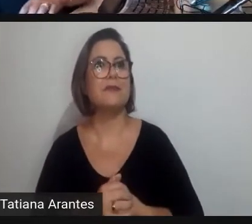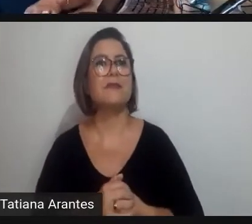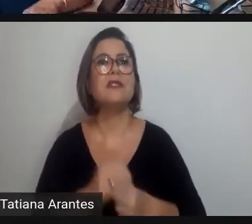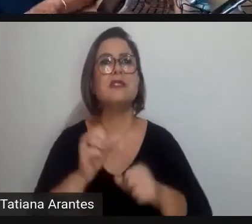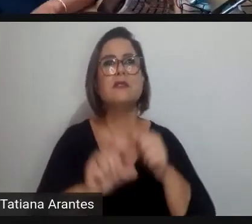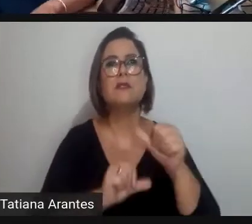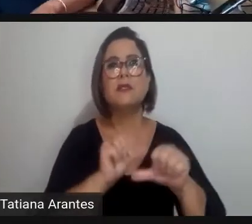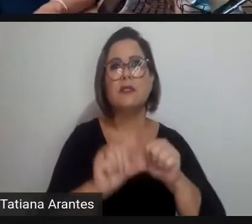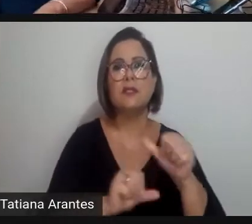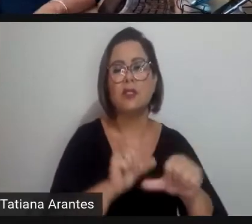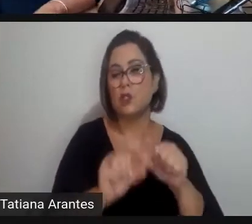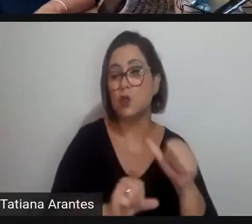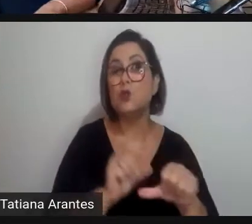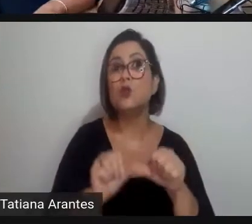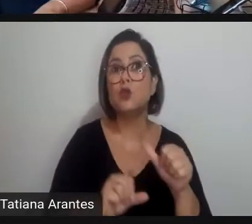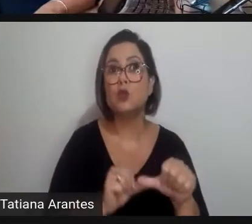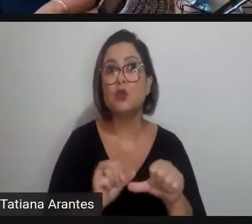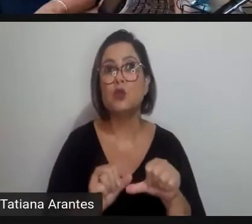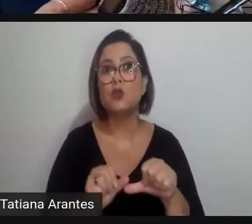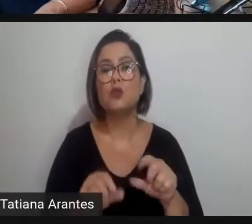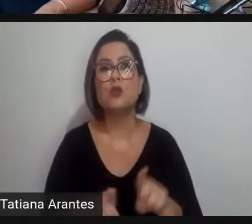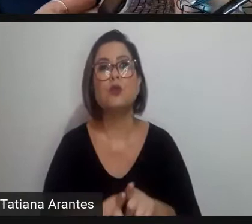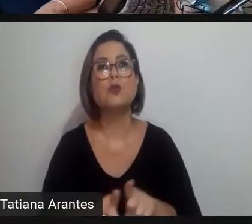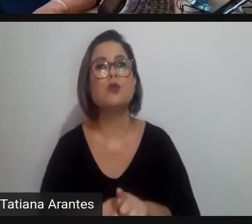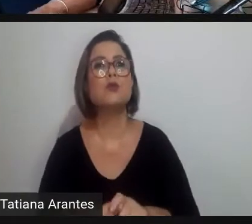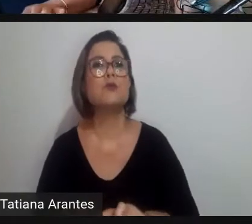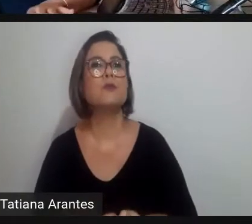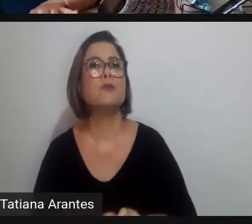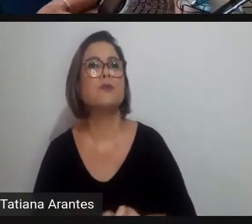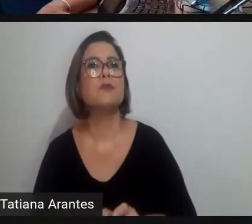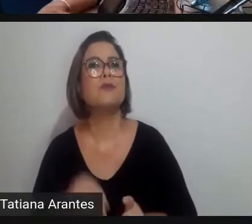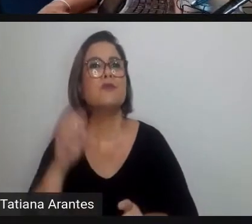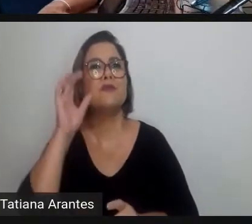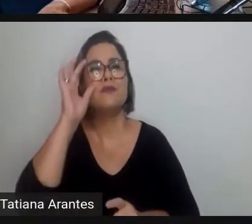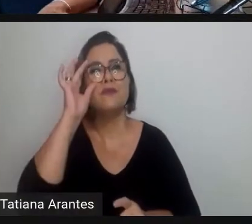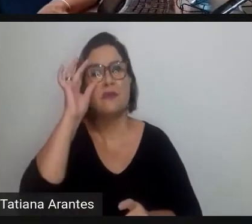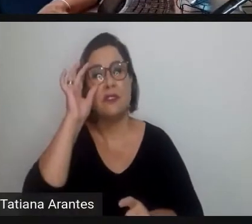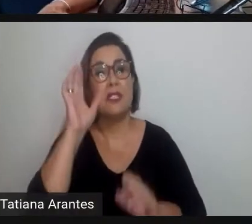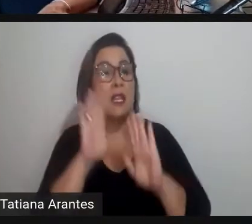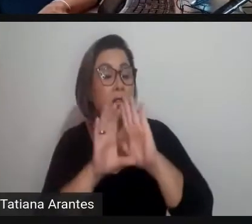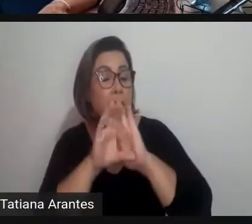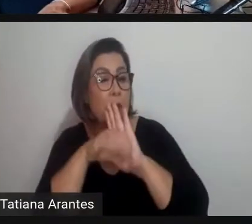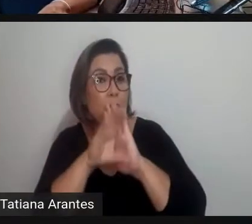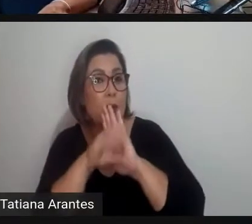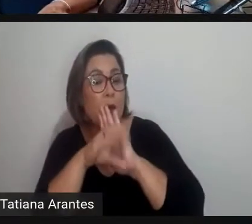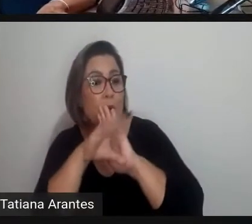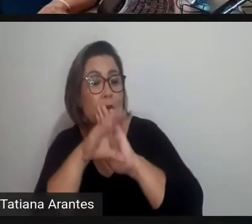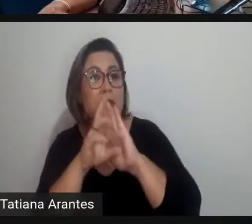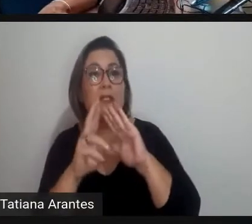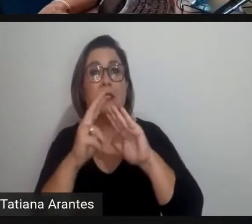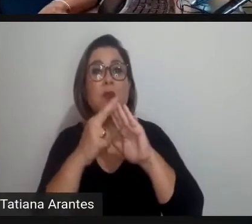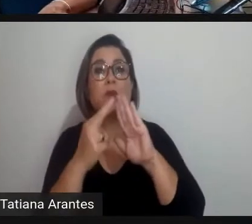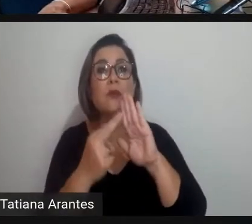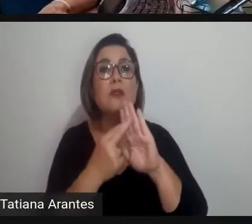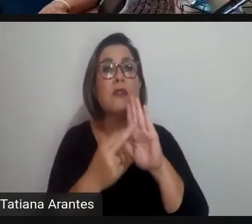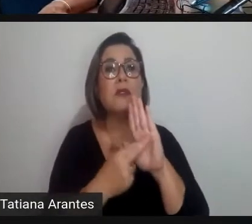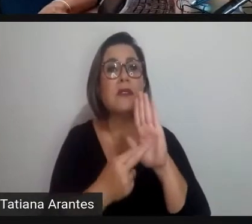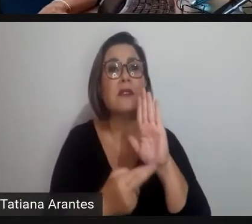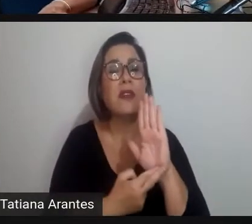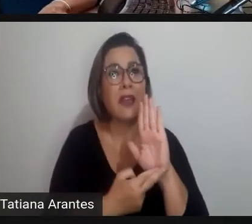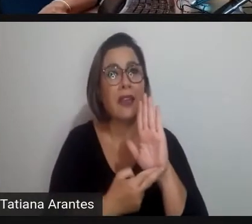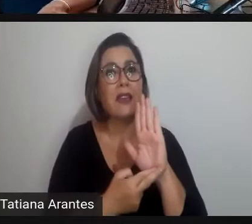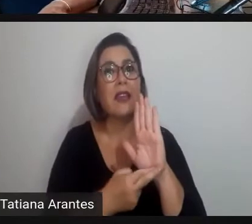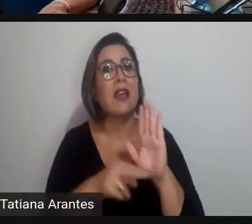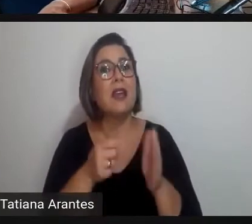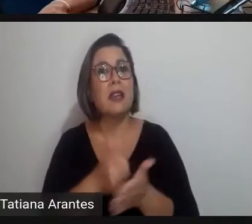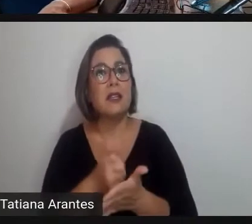CLT para colocar conceitos e regras do teletrabalho.